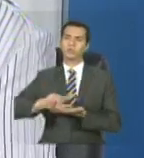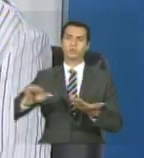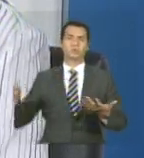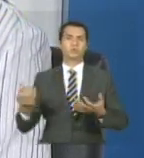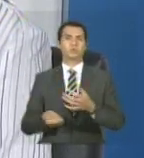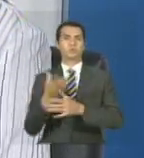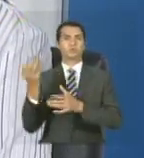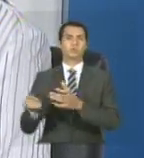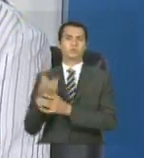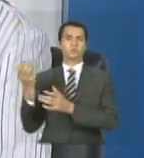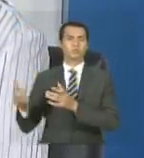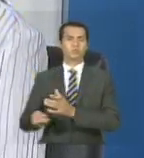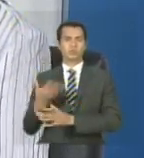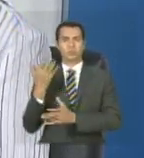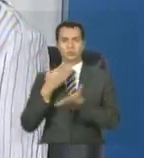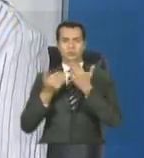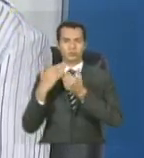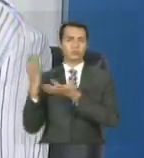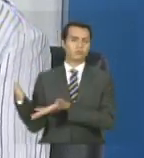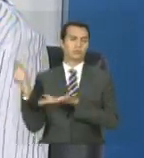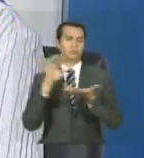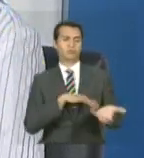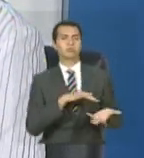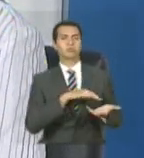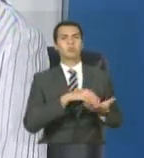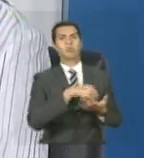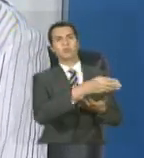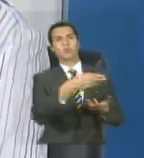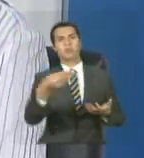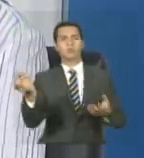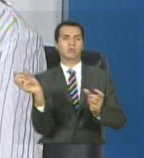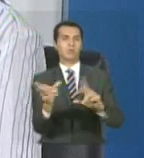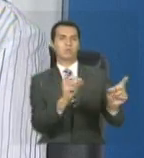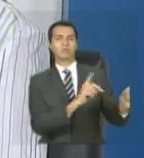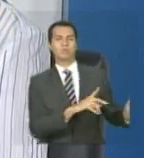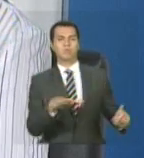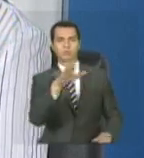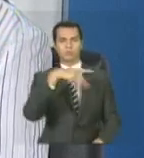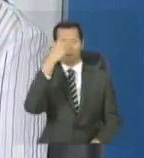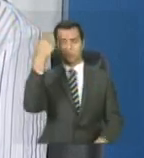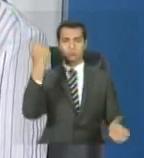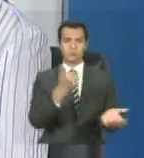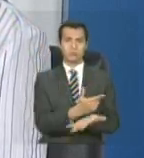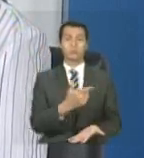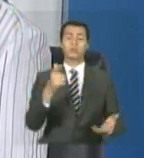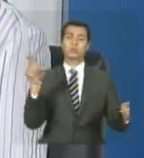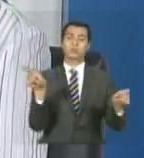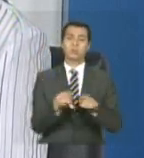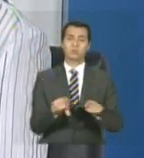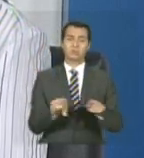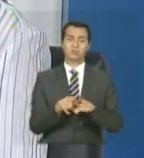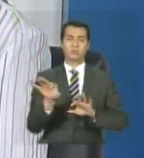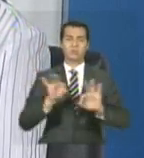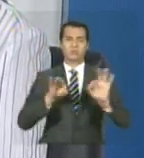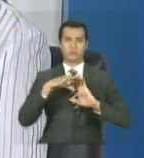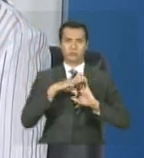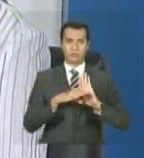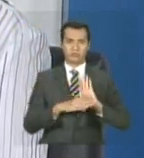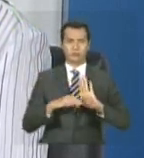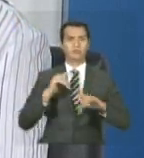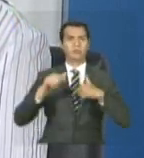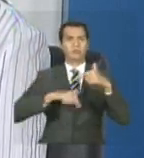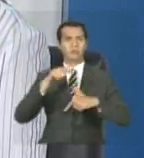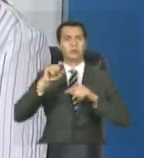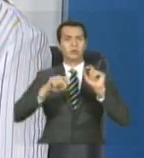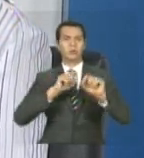menor espaço, com o menor custo possível para o consumidor, e programas que trabalhem diretamente o